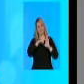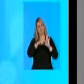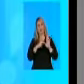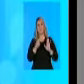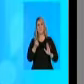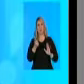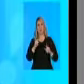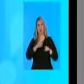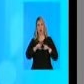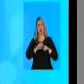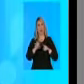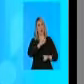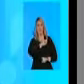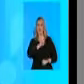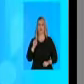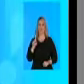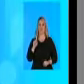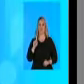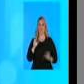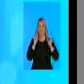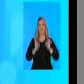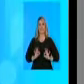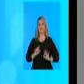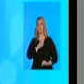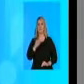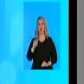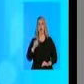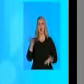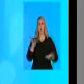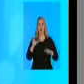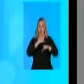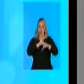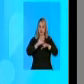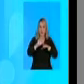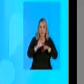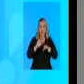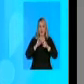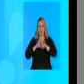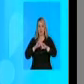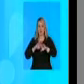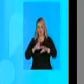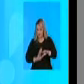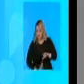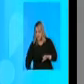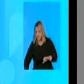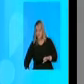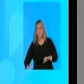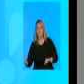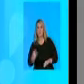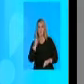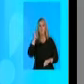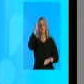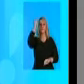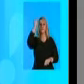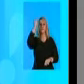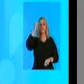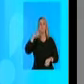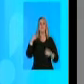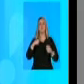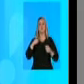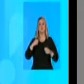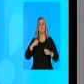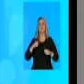aluguel, certamente não. Agora, investir na educação desde a primeira infância é fundamental. A gente tem que